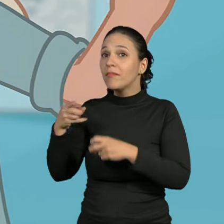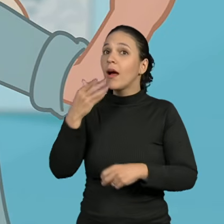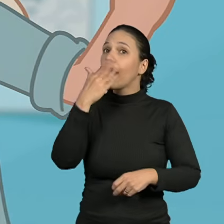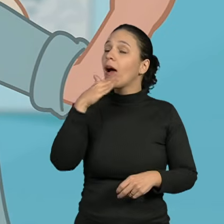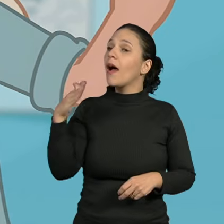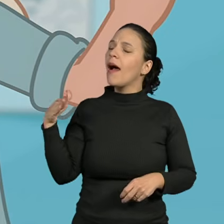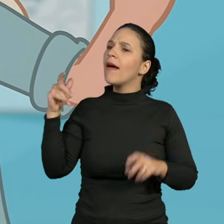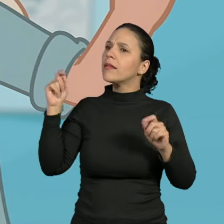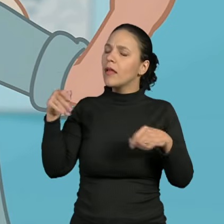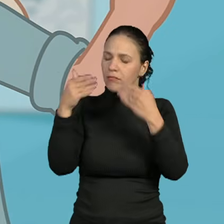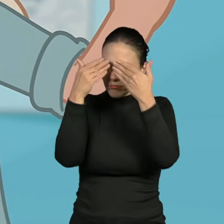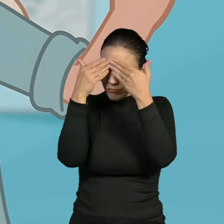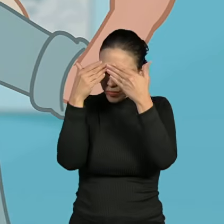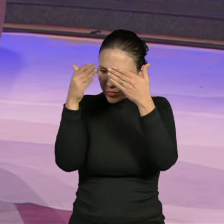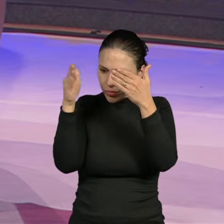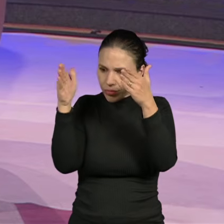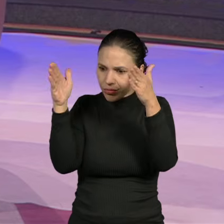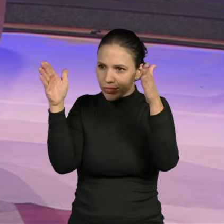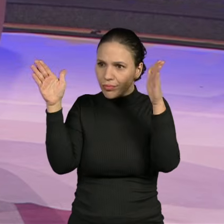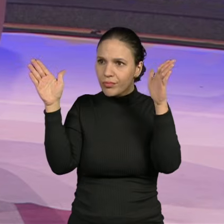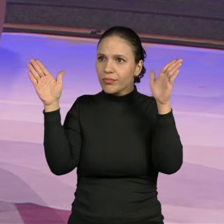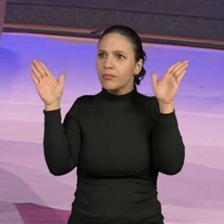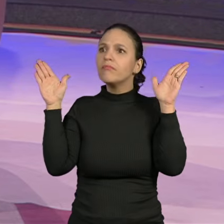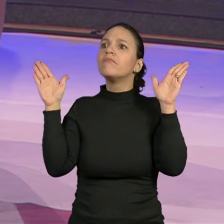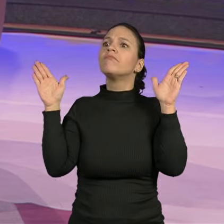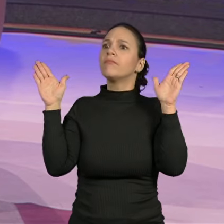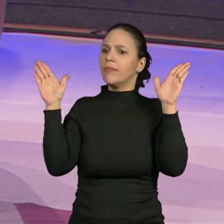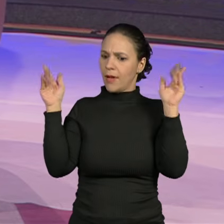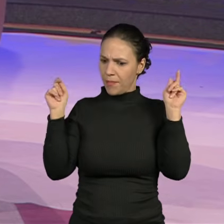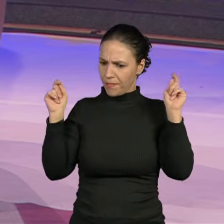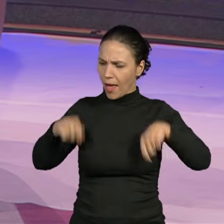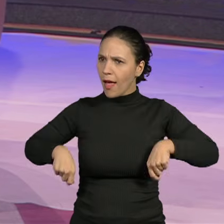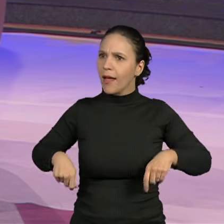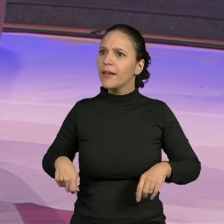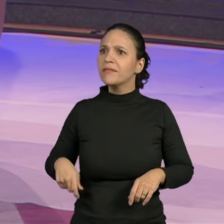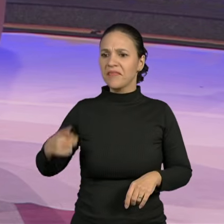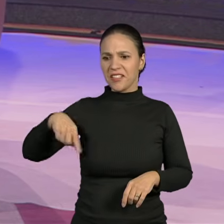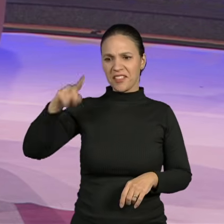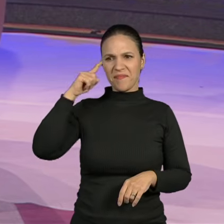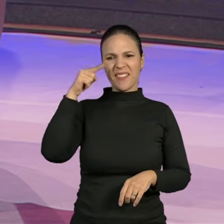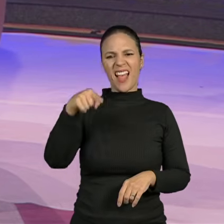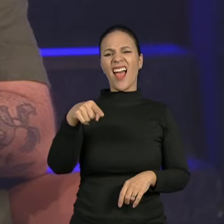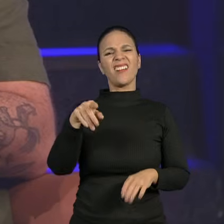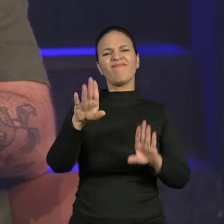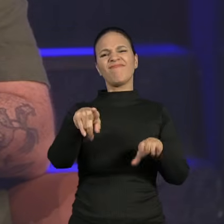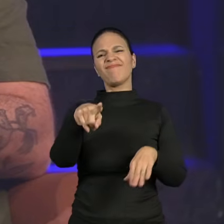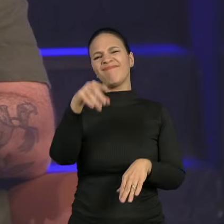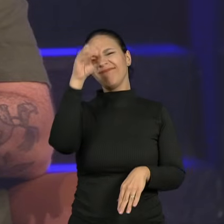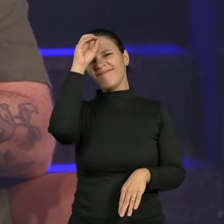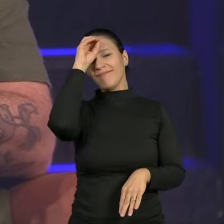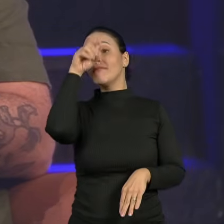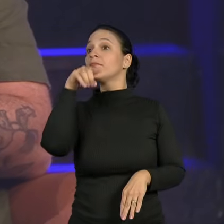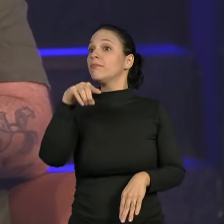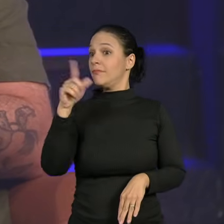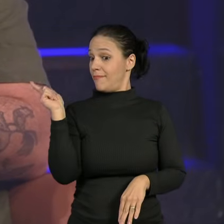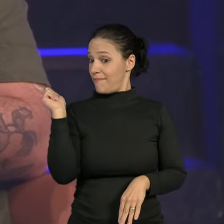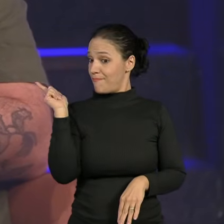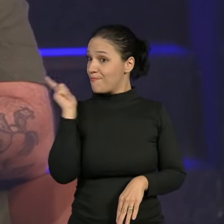consegue expandir a sua capacidade mental, além do que a gente julga muitas vezes que ela consegue, né? A